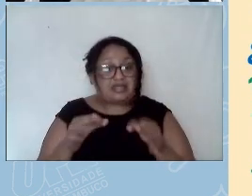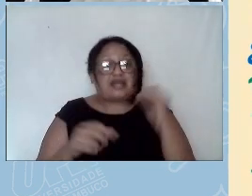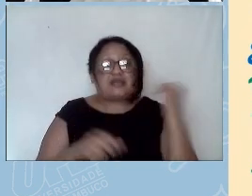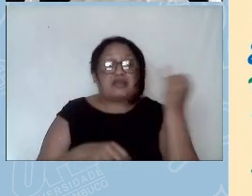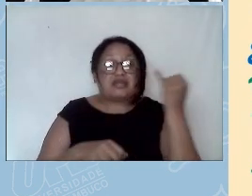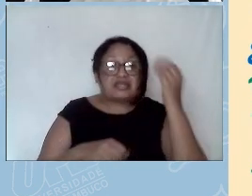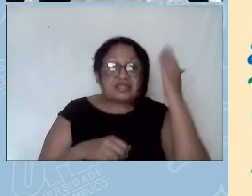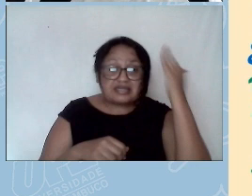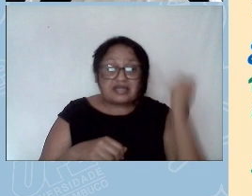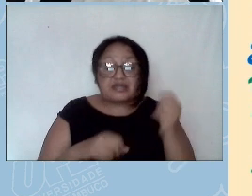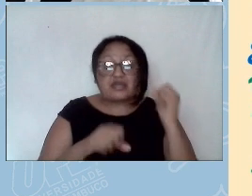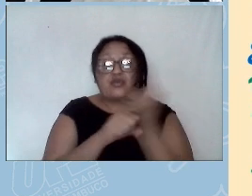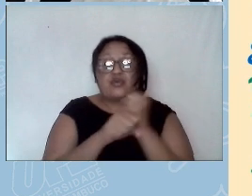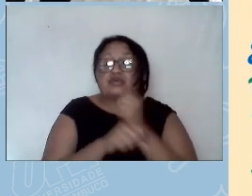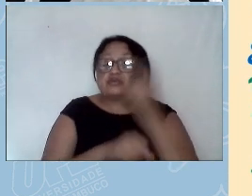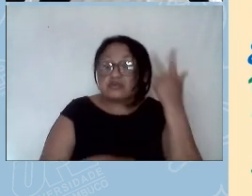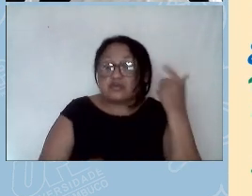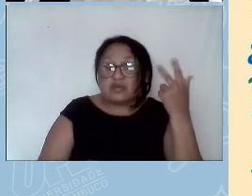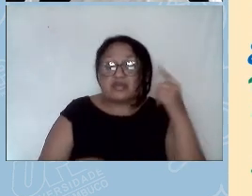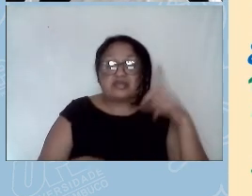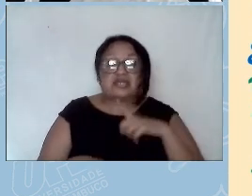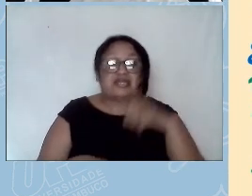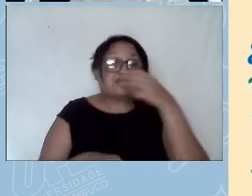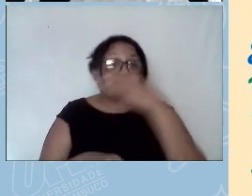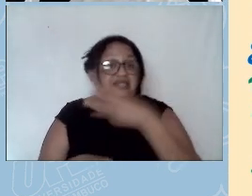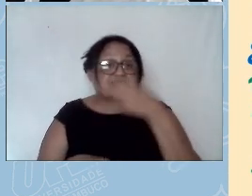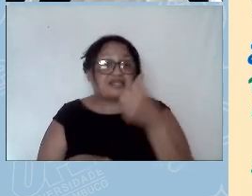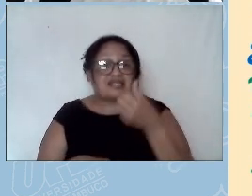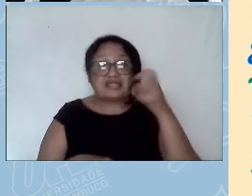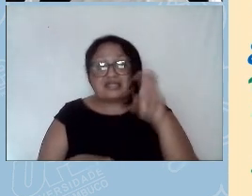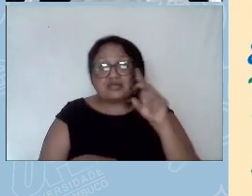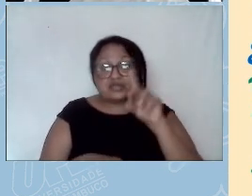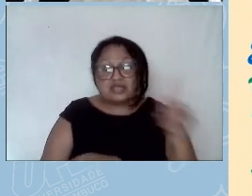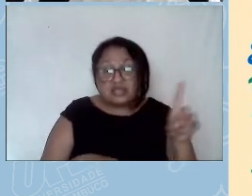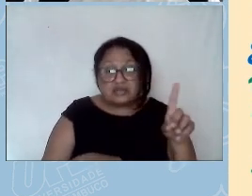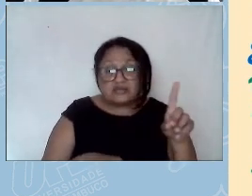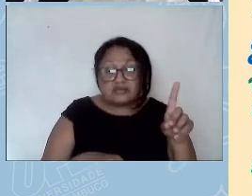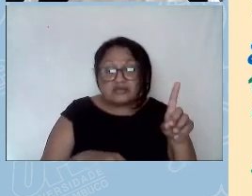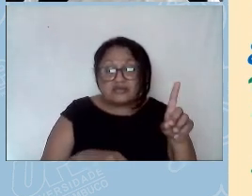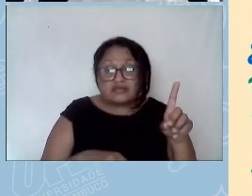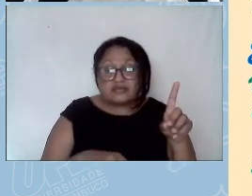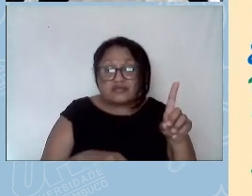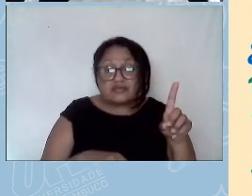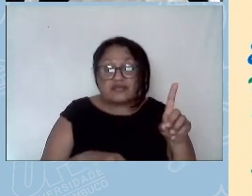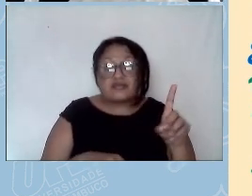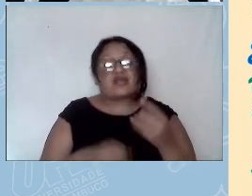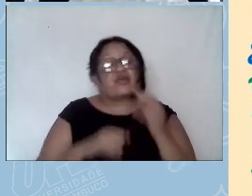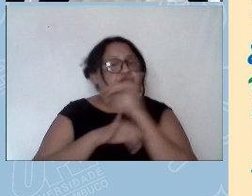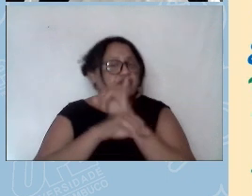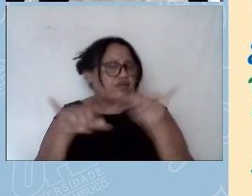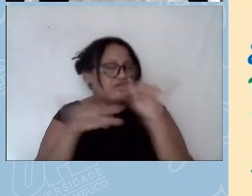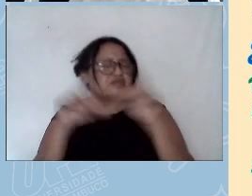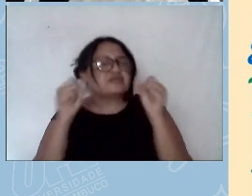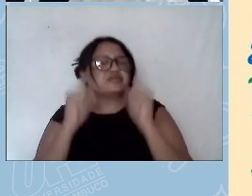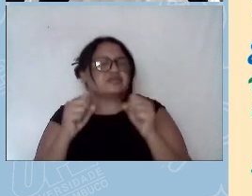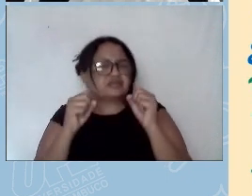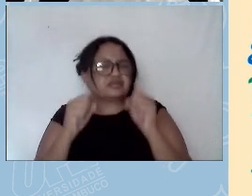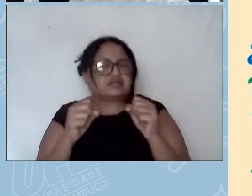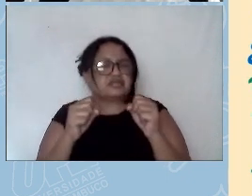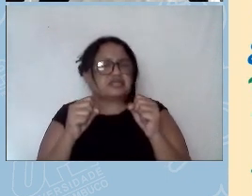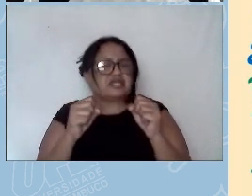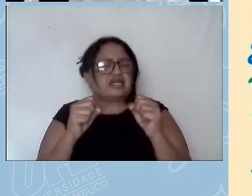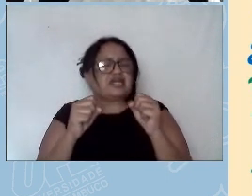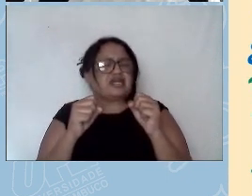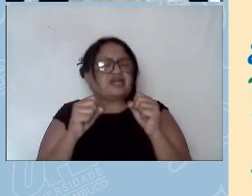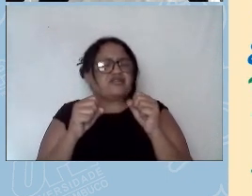saber que um ano comum tem 365 dias uma informação que poderia levar o estudante